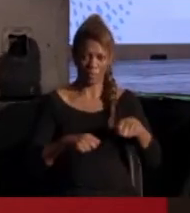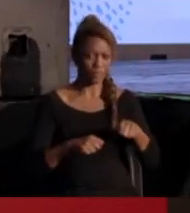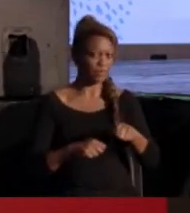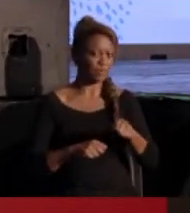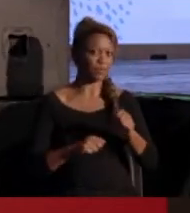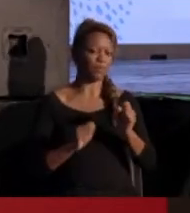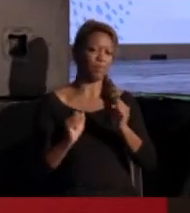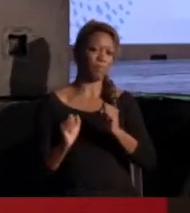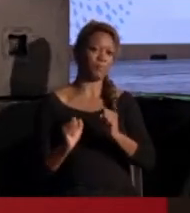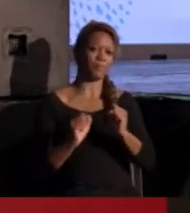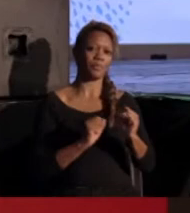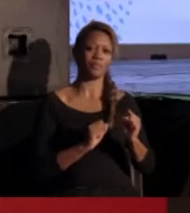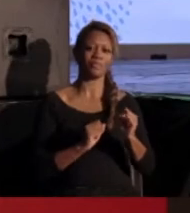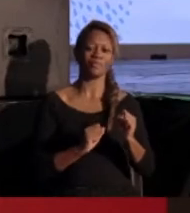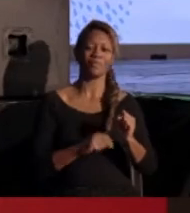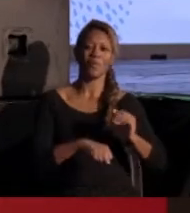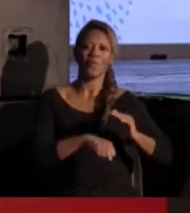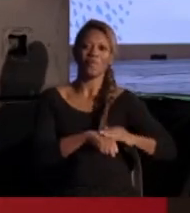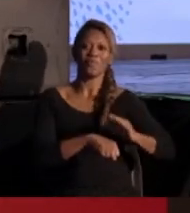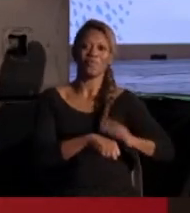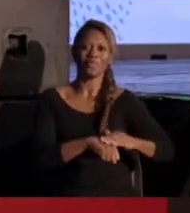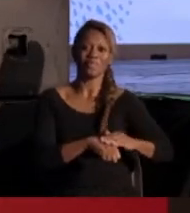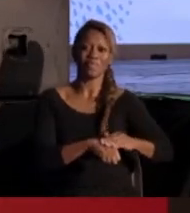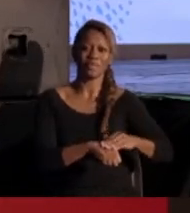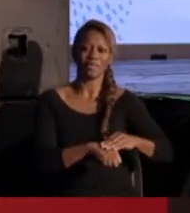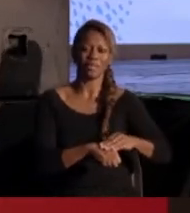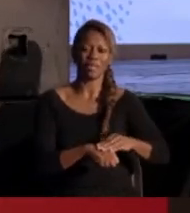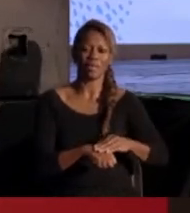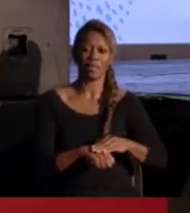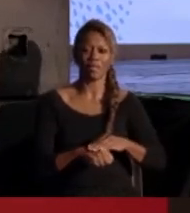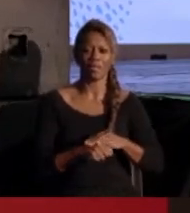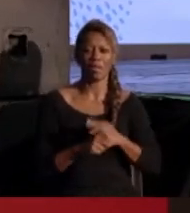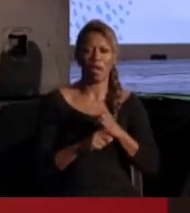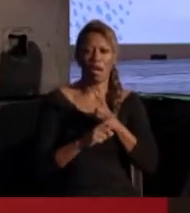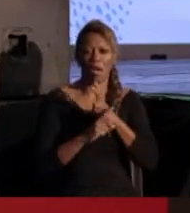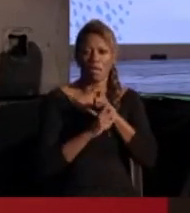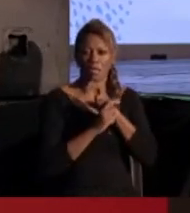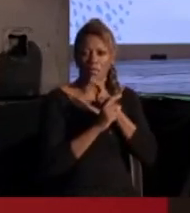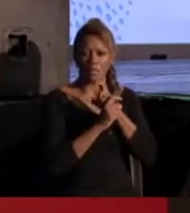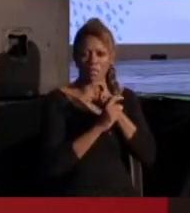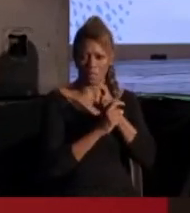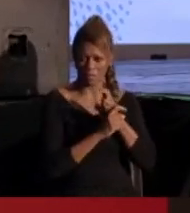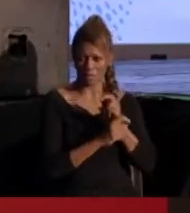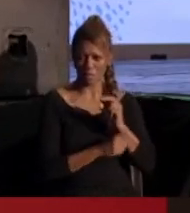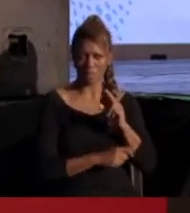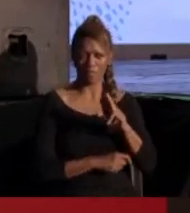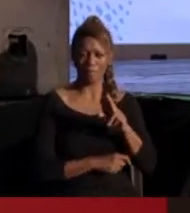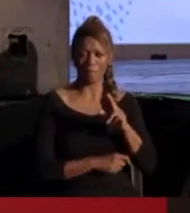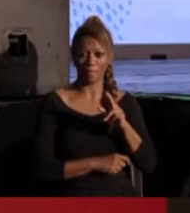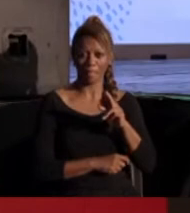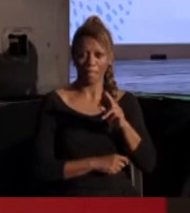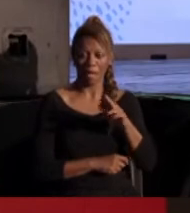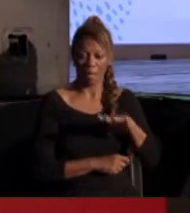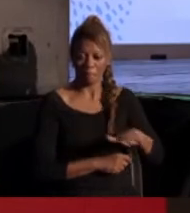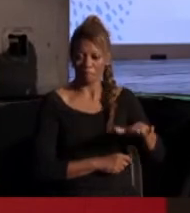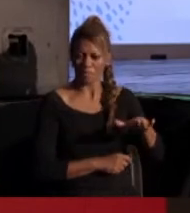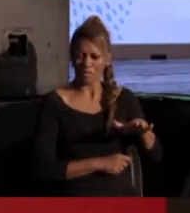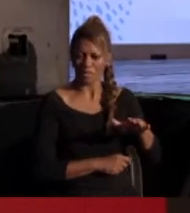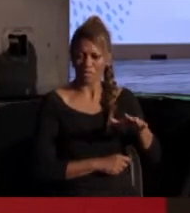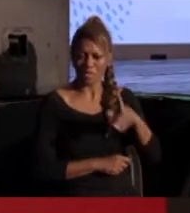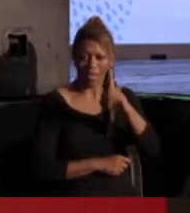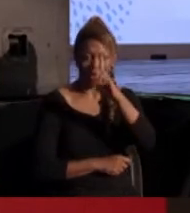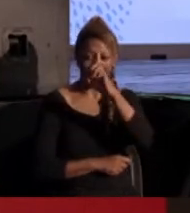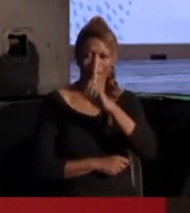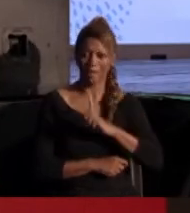tremendo. Fazer com que a Nestlé retirasse do rótulo uma criança loira e rechonchuda,